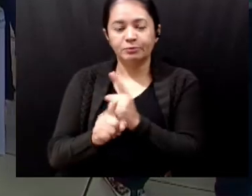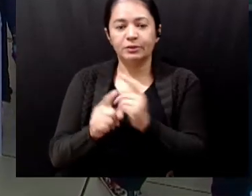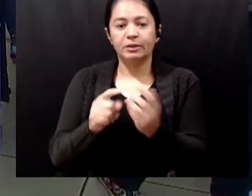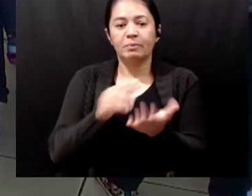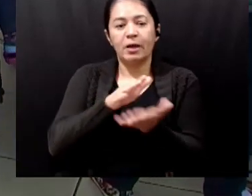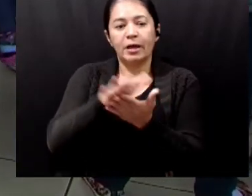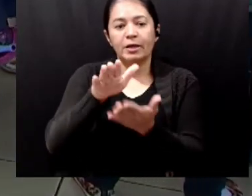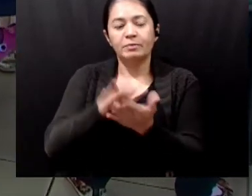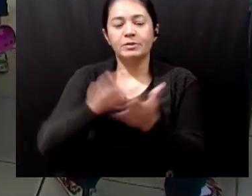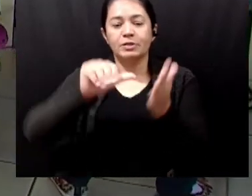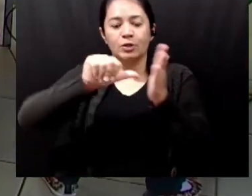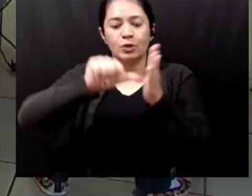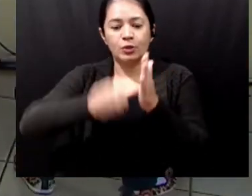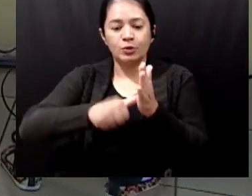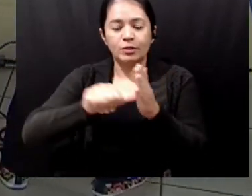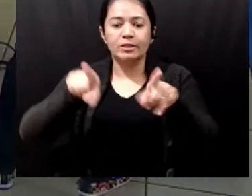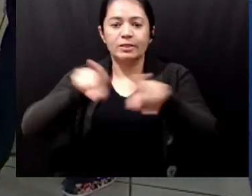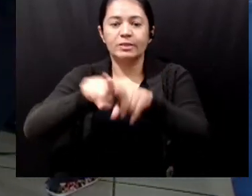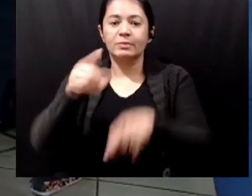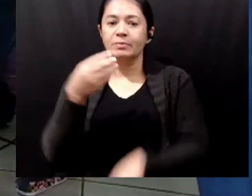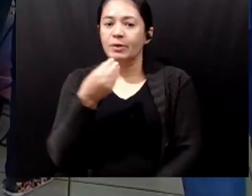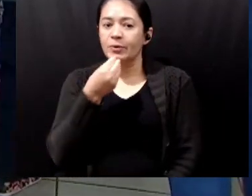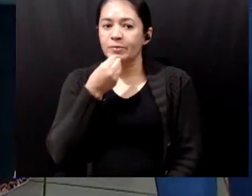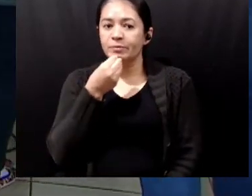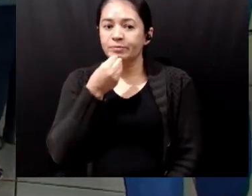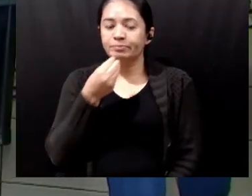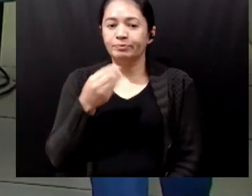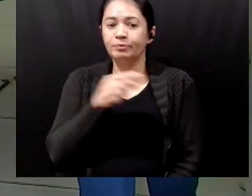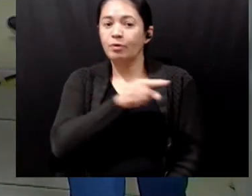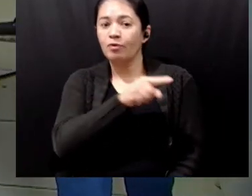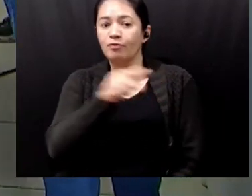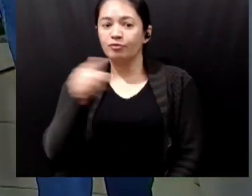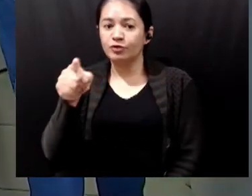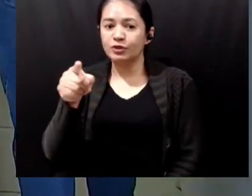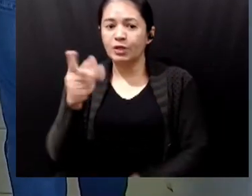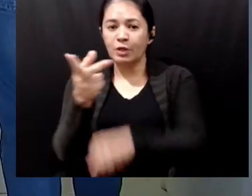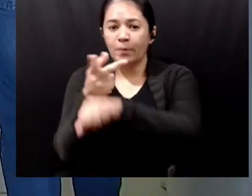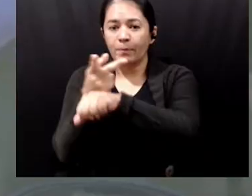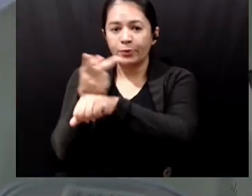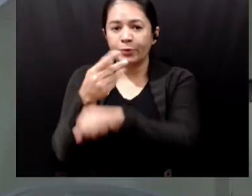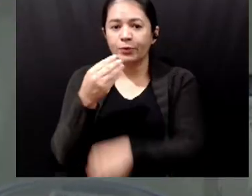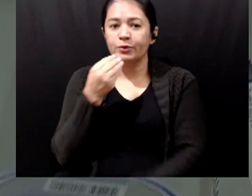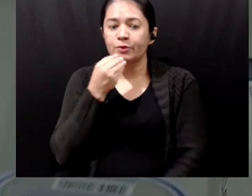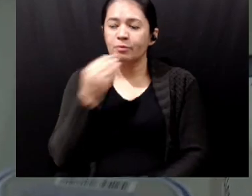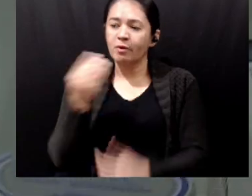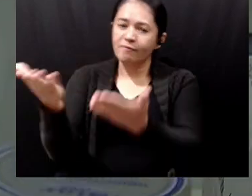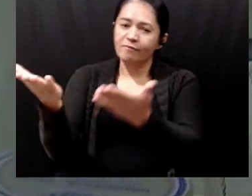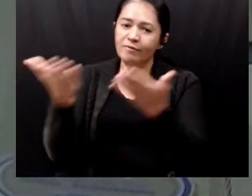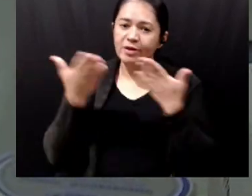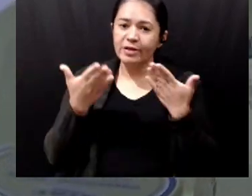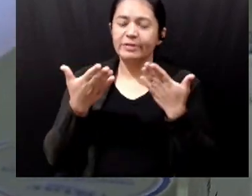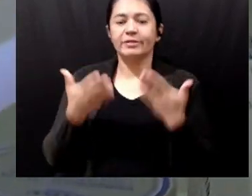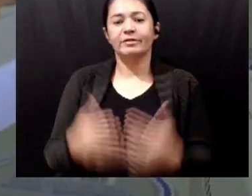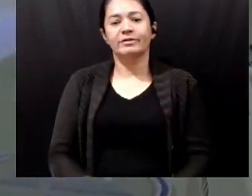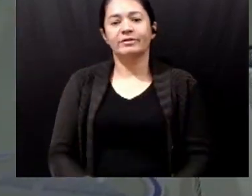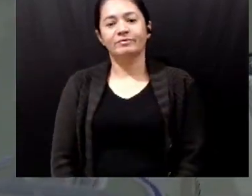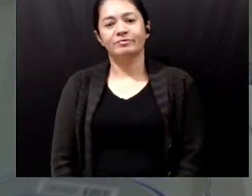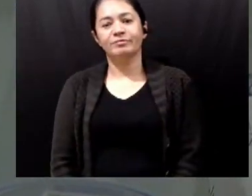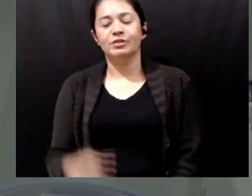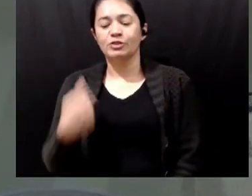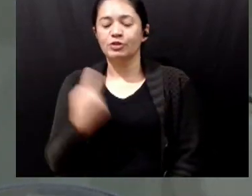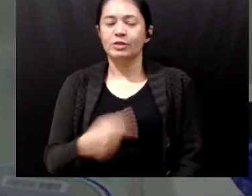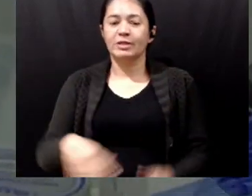as oportunidades. Então, você que está buscando uma oportunidade, venha até o feirão. A gente está aqui até às 16 horas da